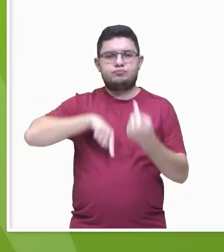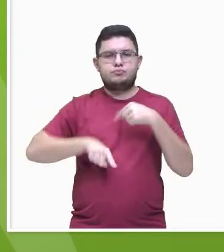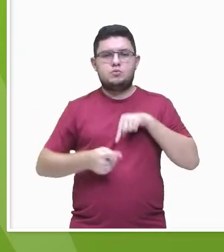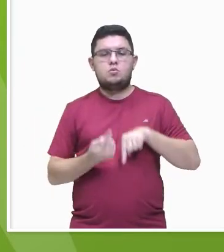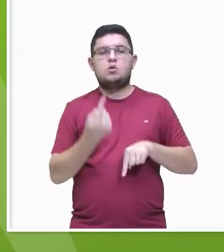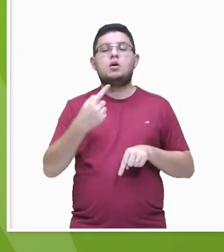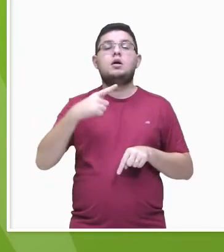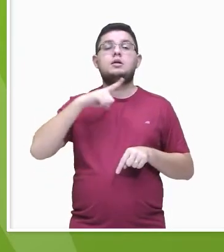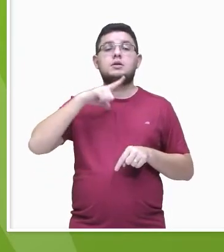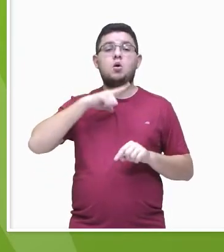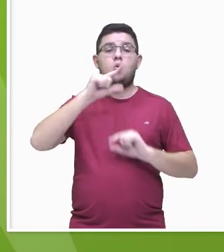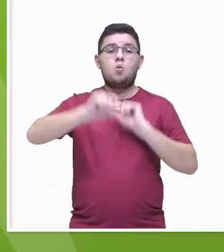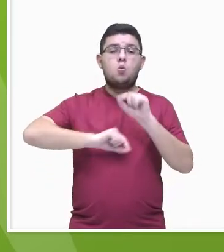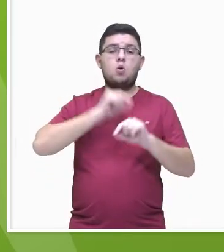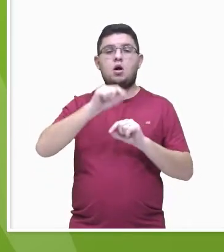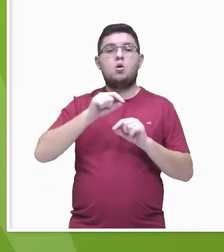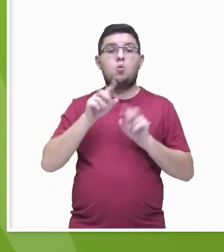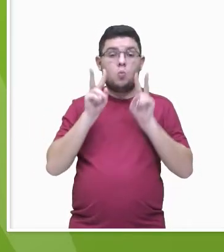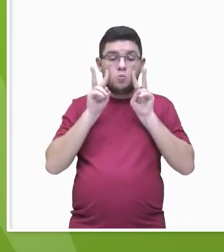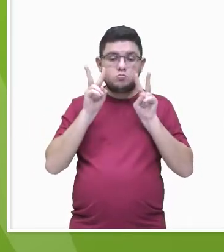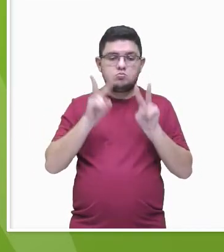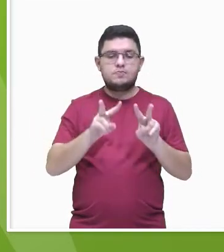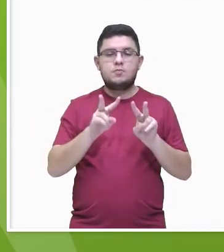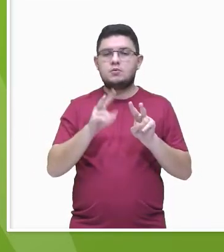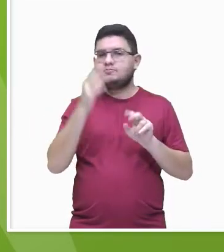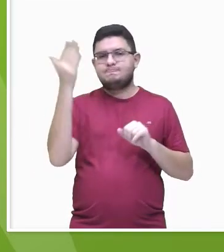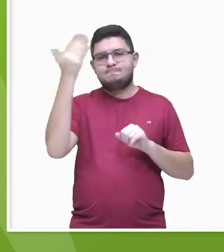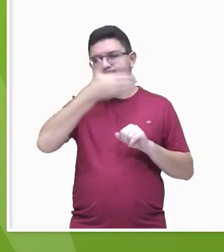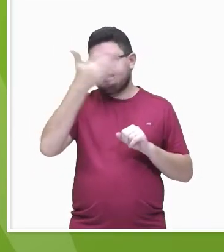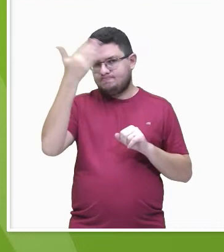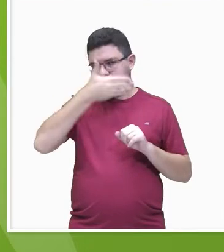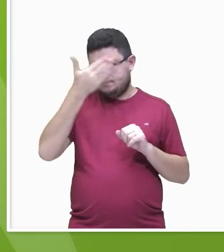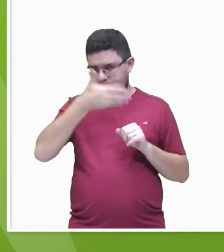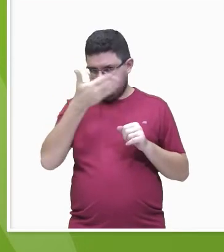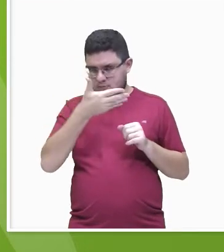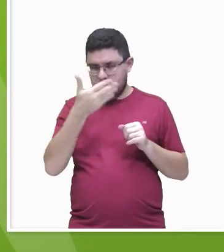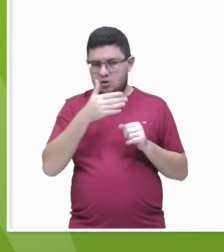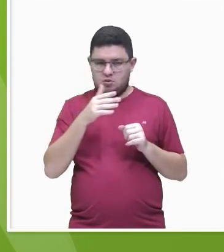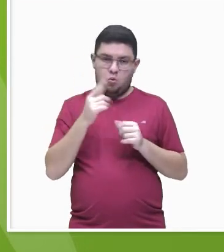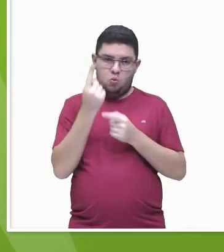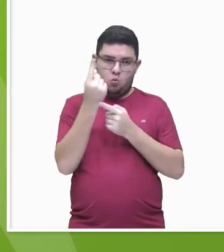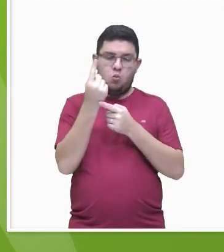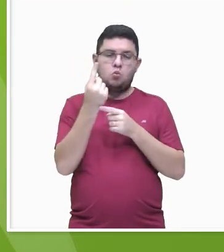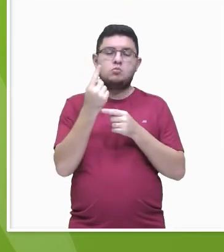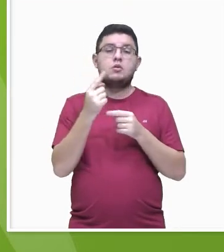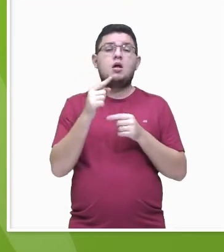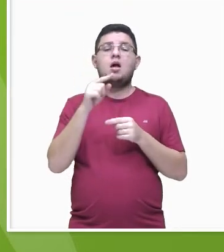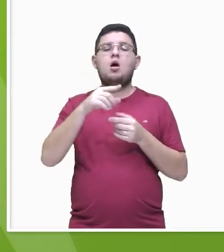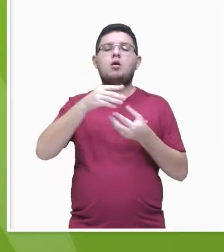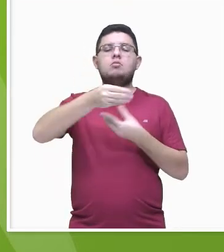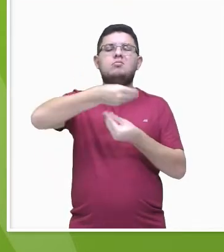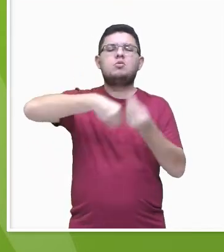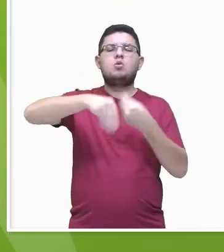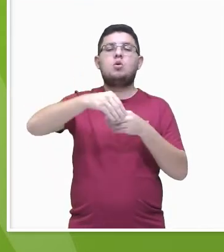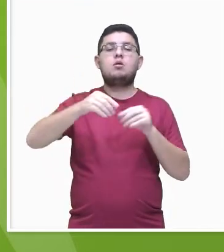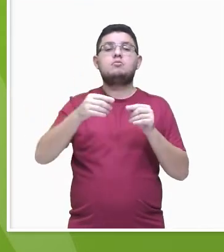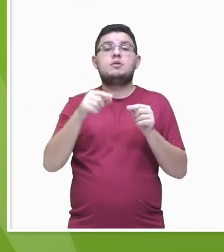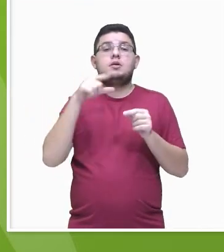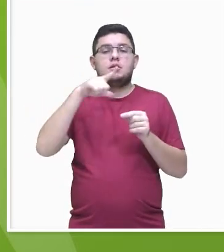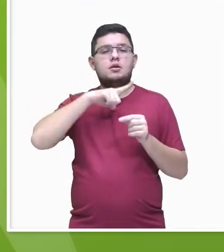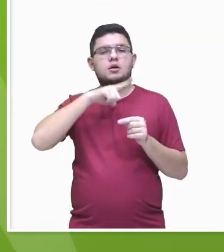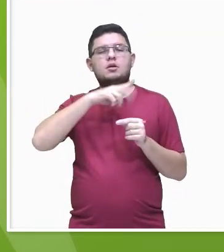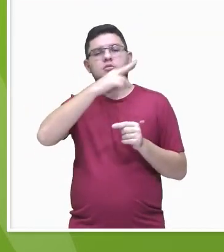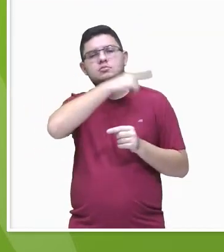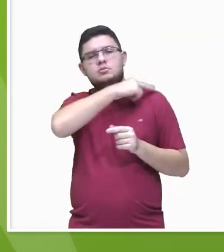canais localizados ao longo de todo o corpo desses animais. Esse líquido realiza uma tarefa semelhante